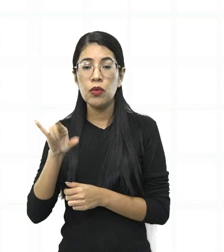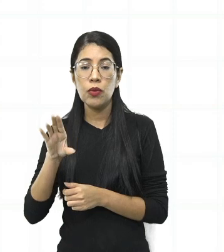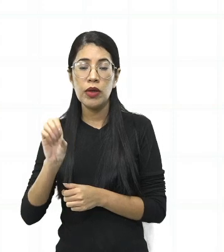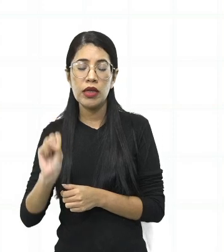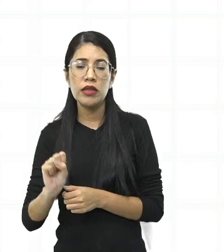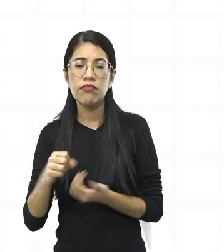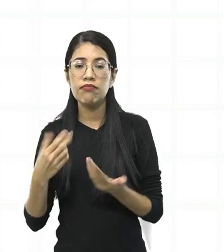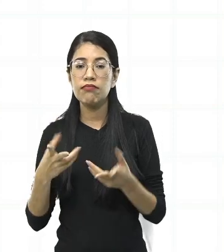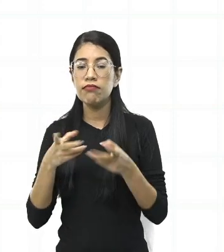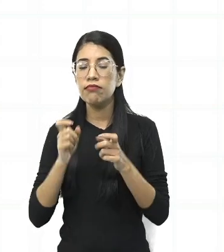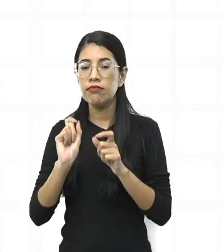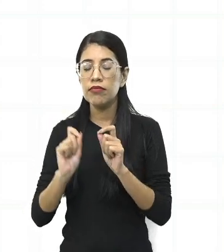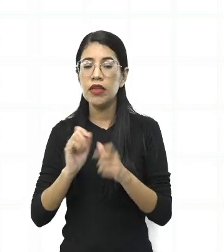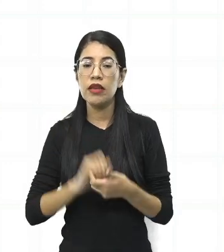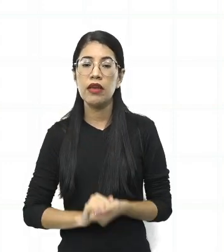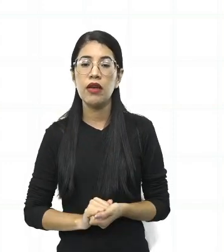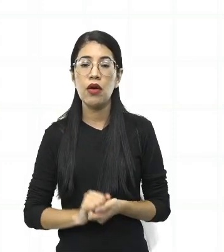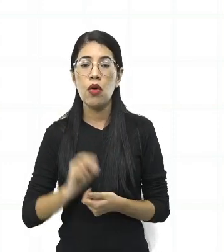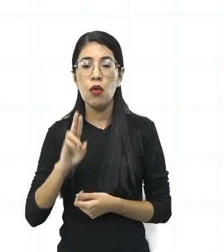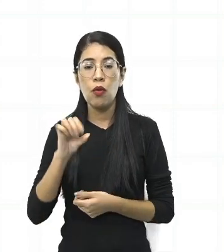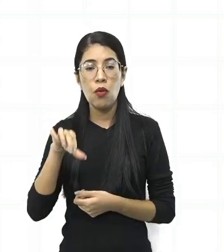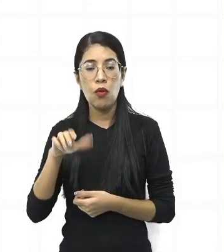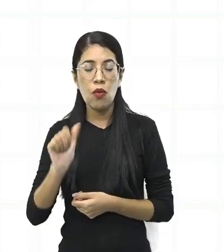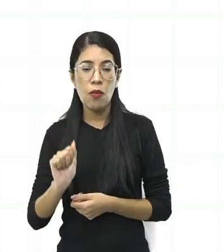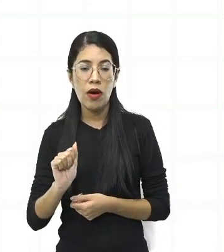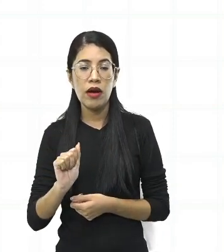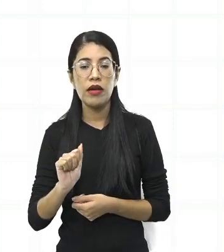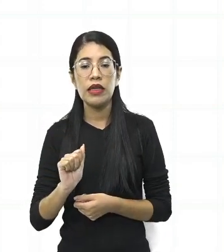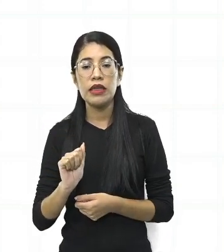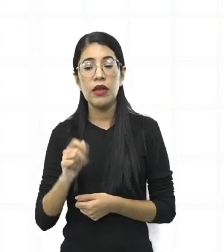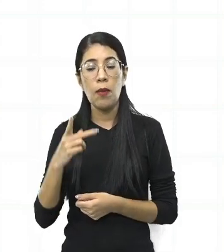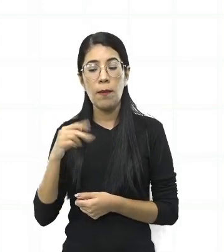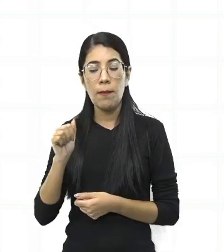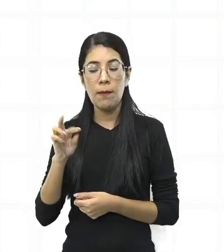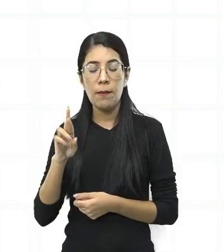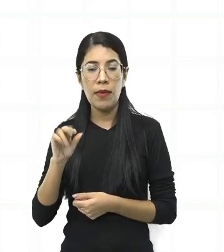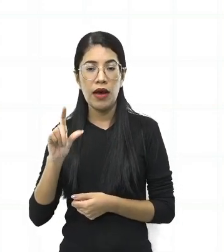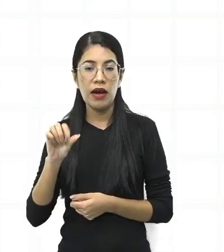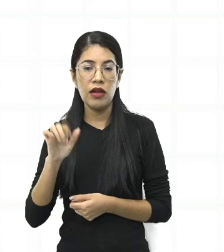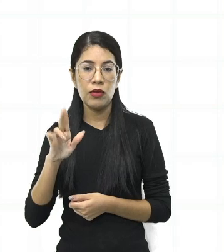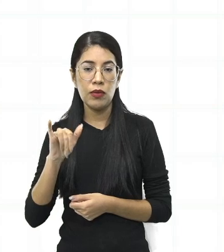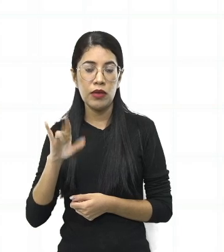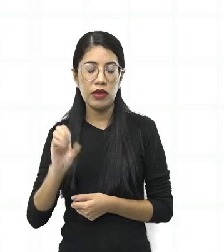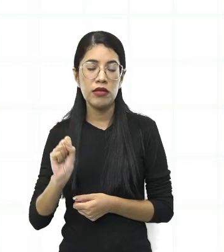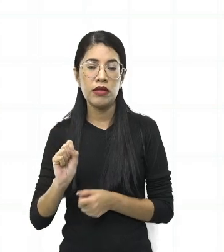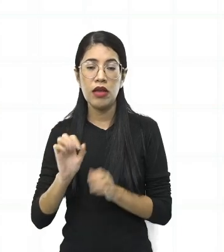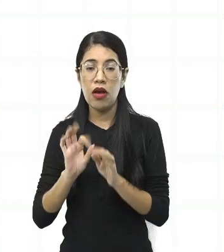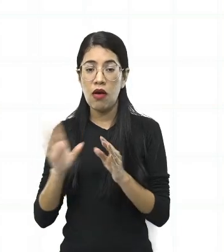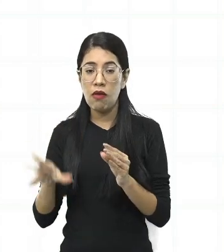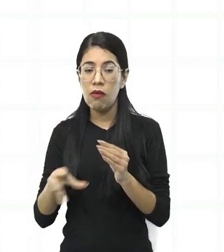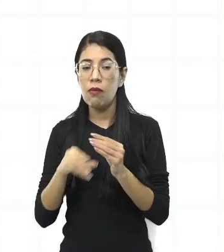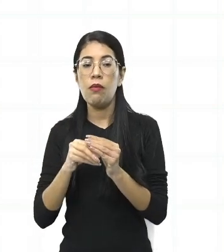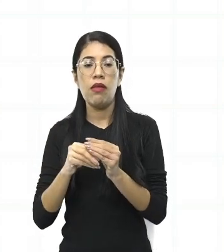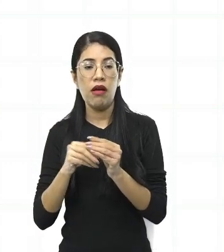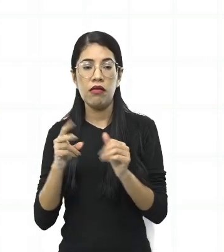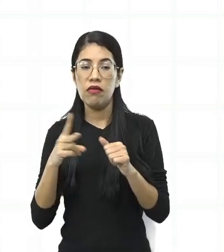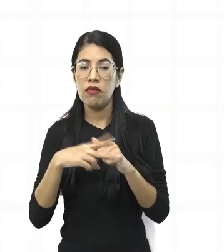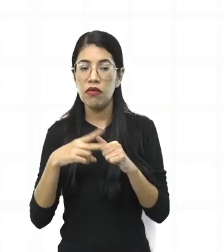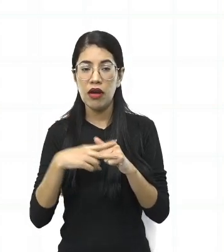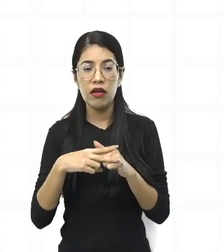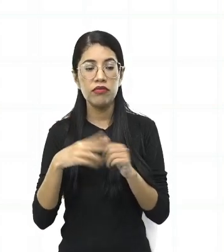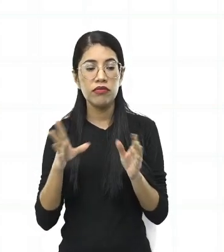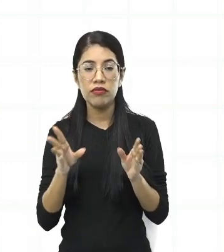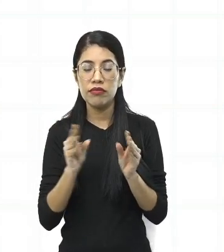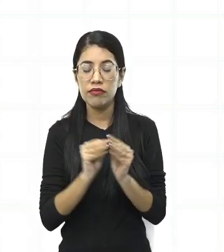Então, percebam que uma e para Luiz completam o sentido do verbo. Então, eu não posso chegar